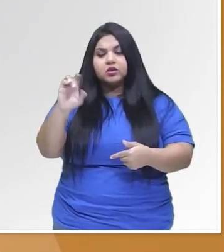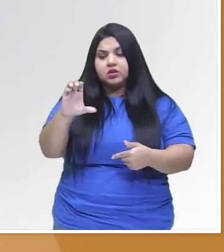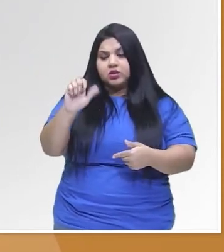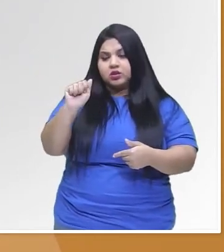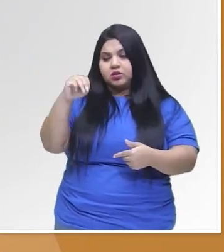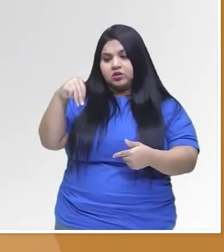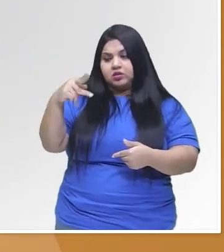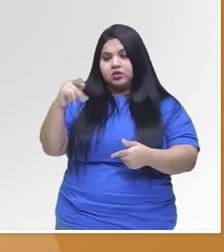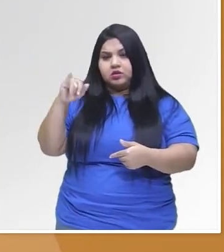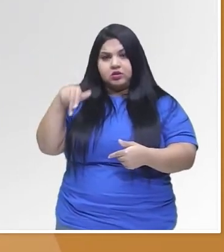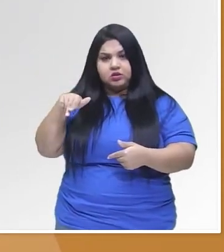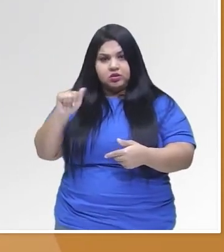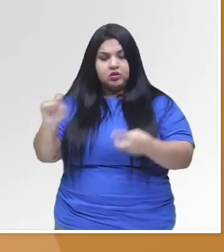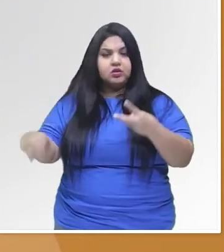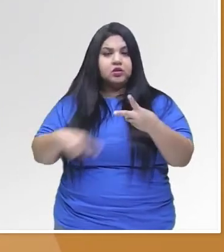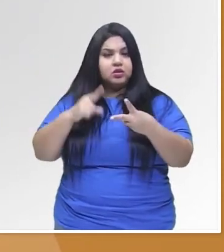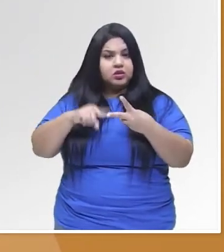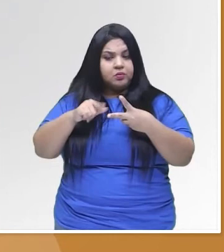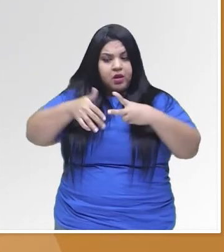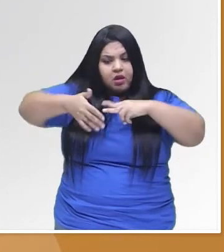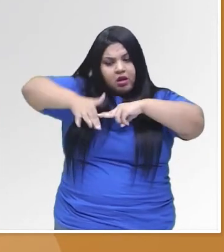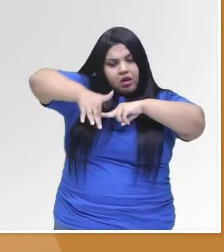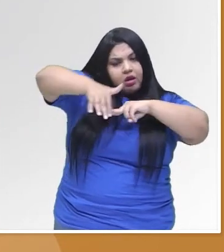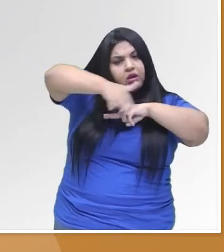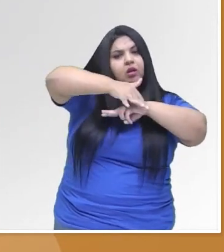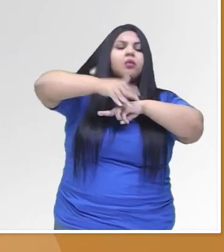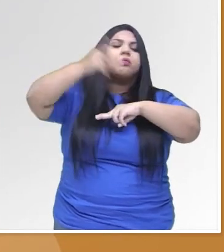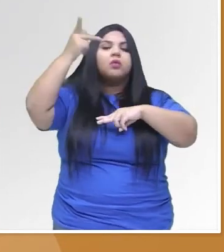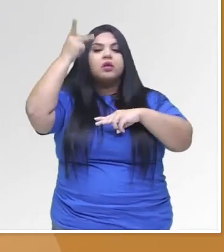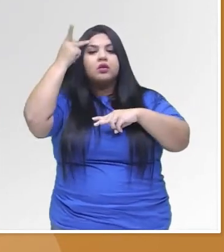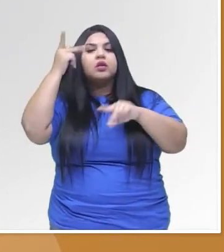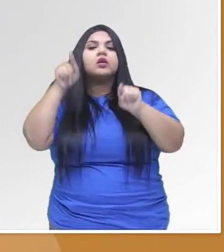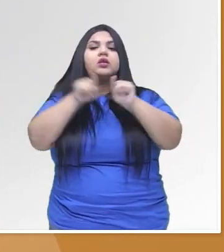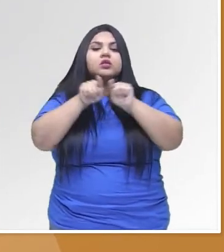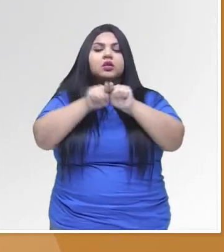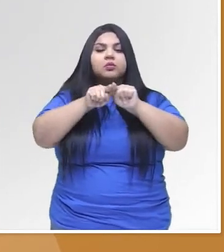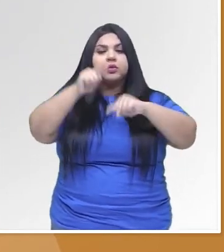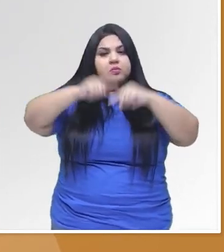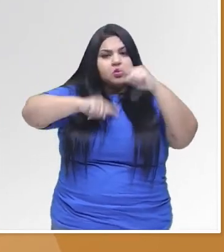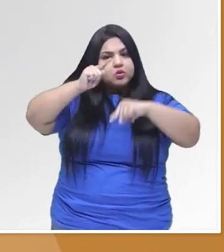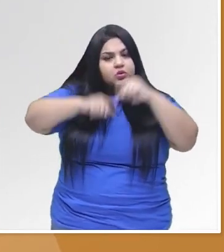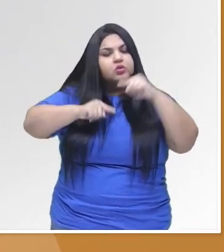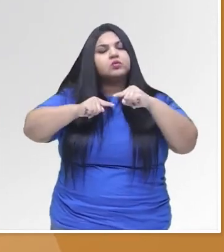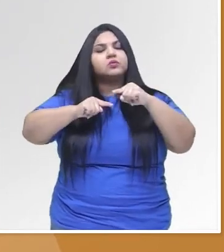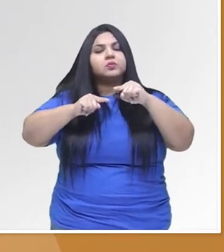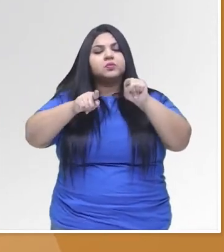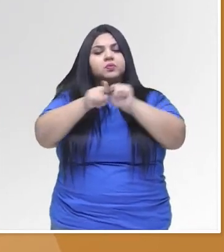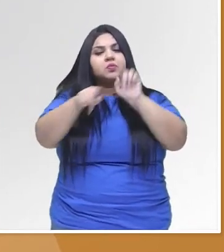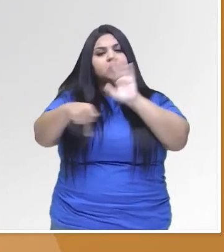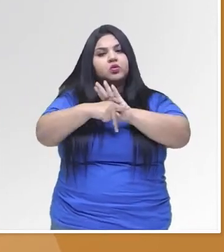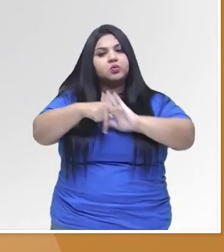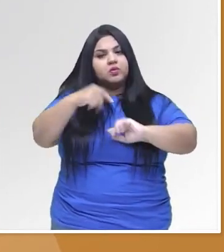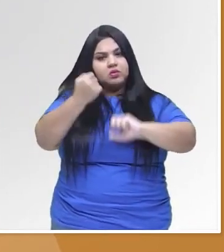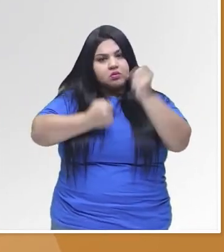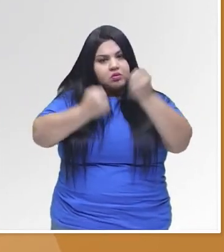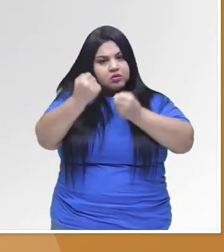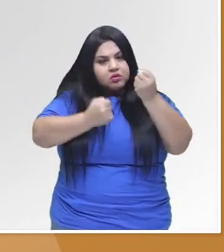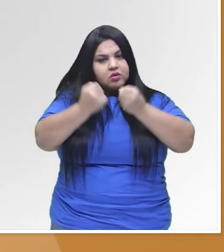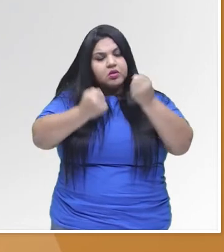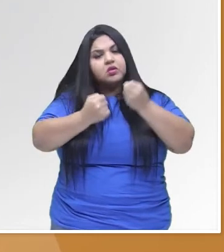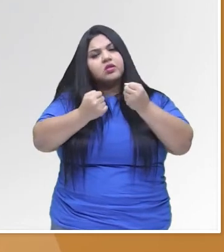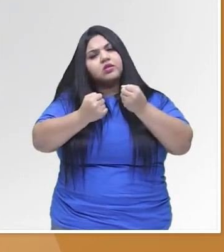nós vimos o litoral paulista, né? E a produção de automóveis, mais uma vez, se destaca, tá? Então, tem